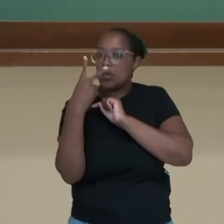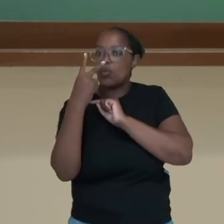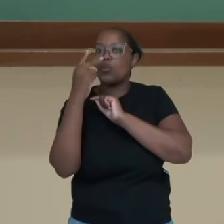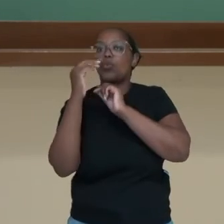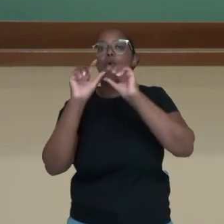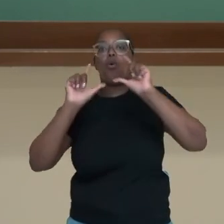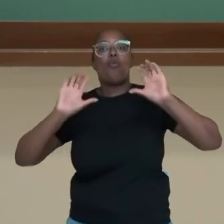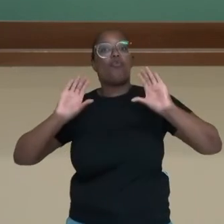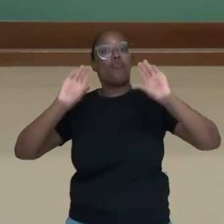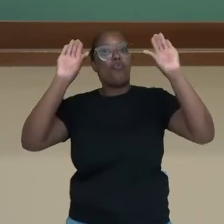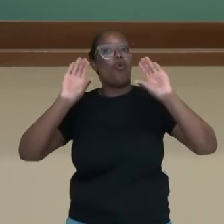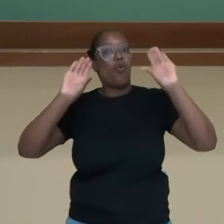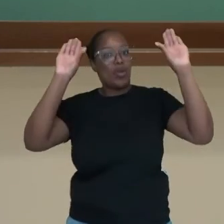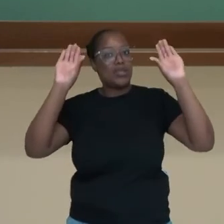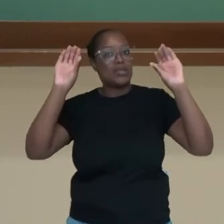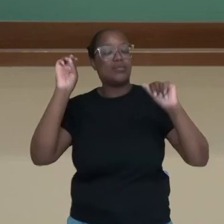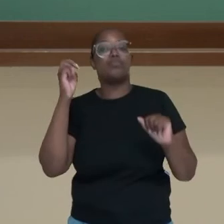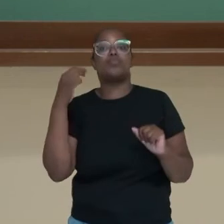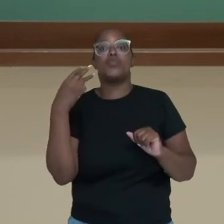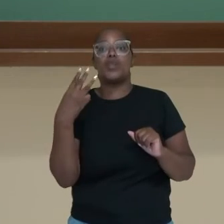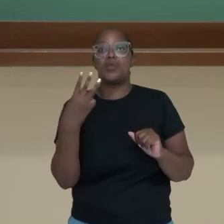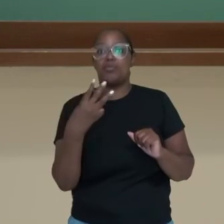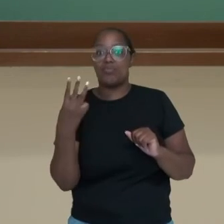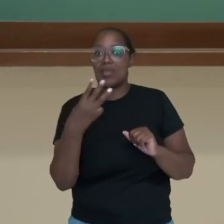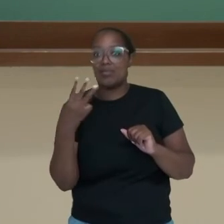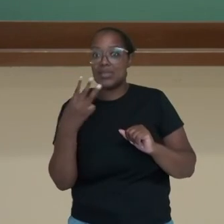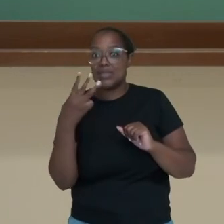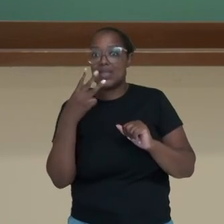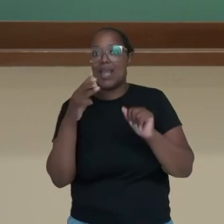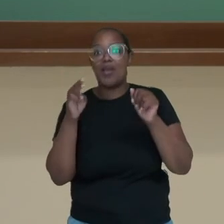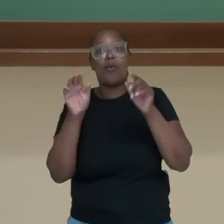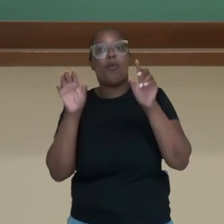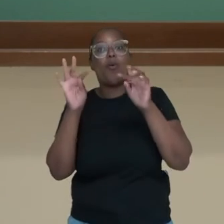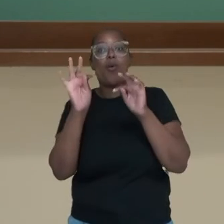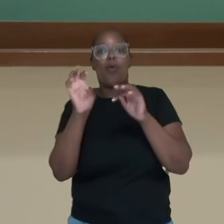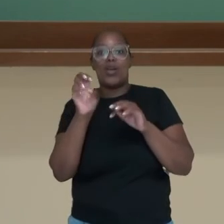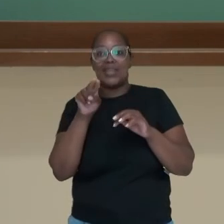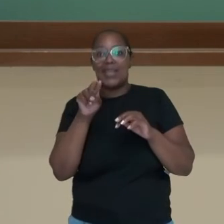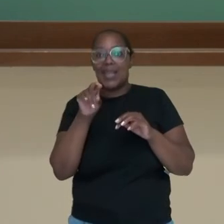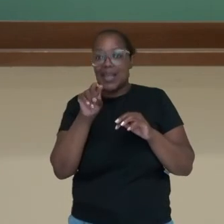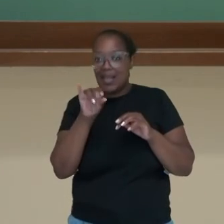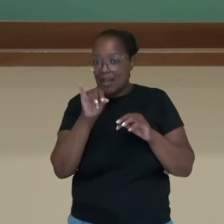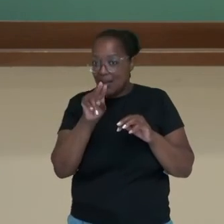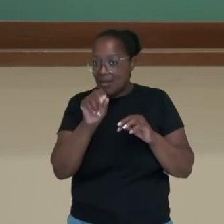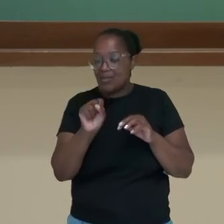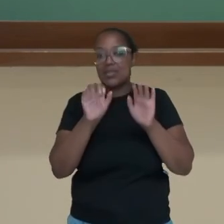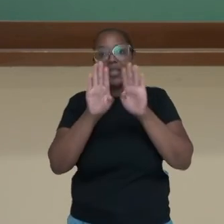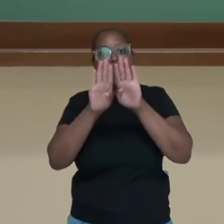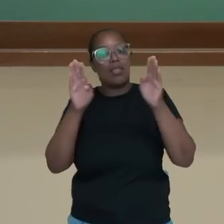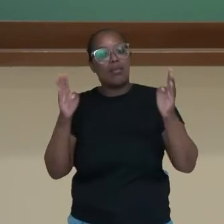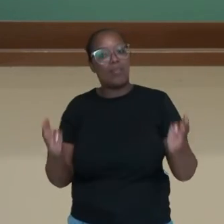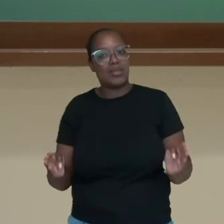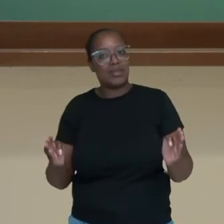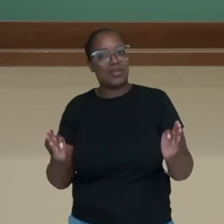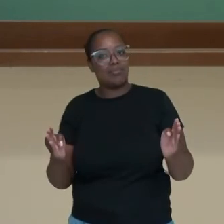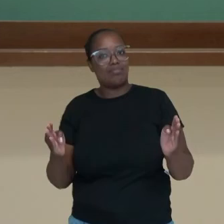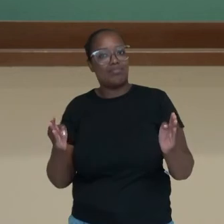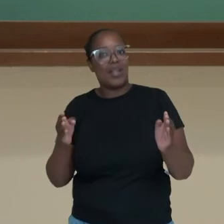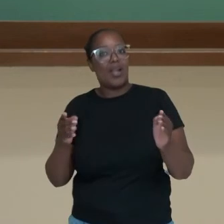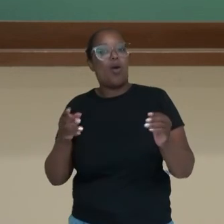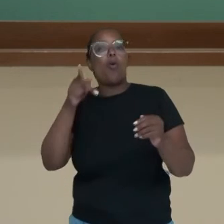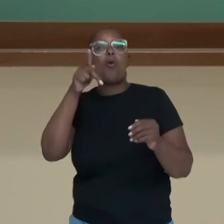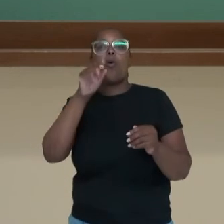praticado é o tênis de mesa, que nós podemos observar aí o famoso ping-pong. Temos, né, mesas